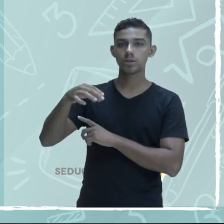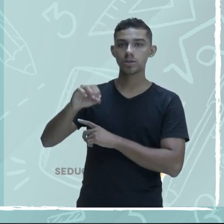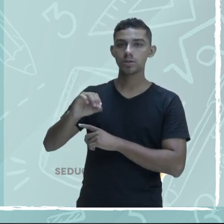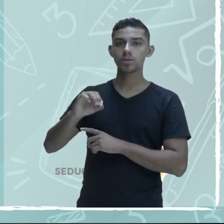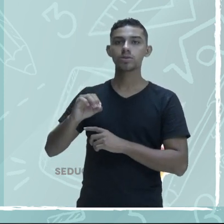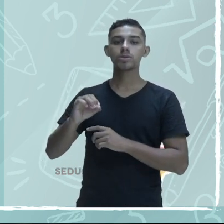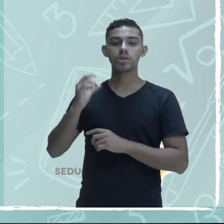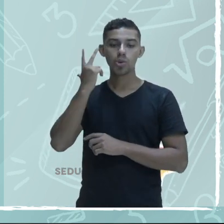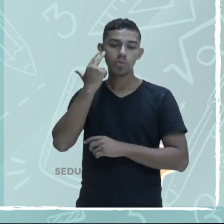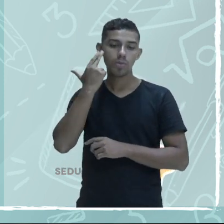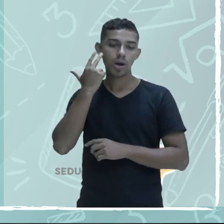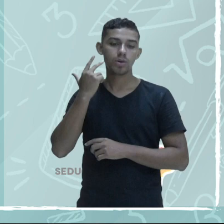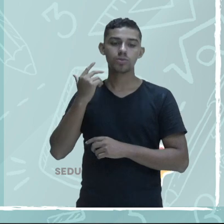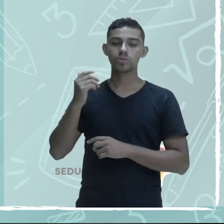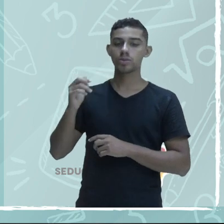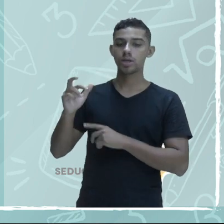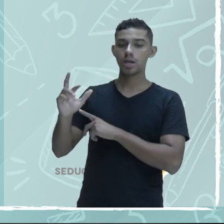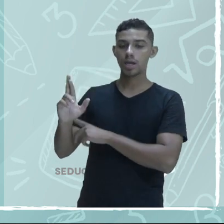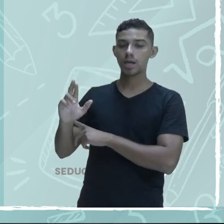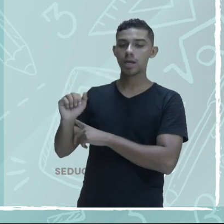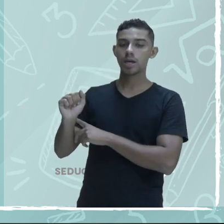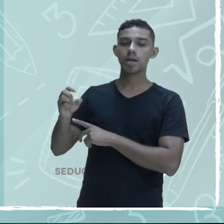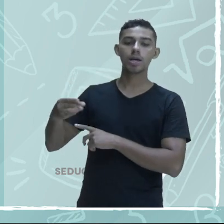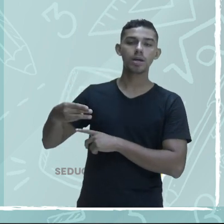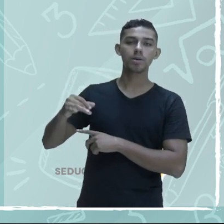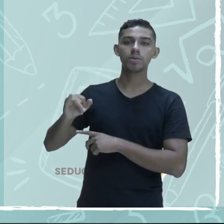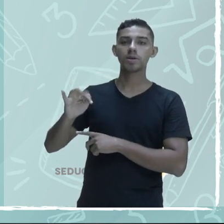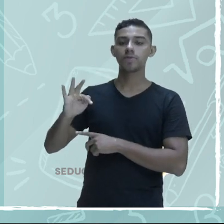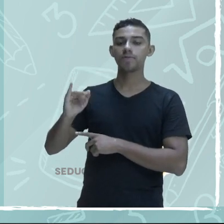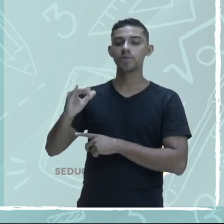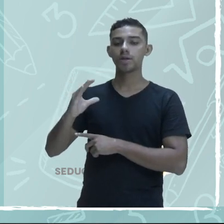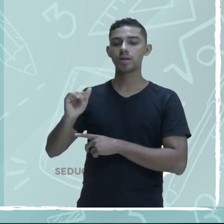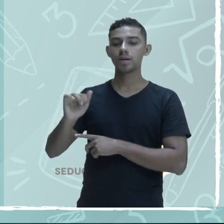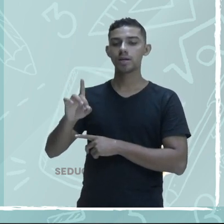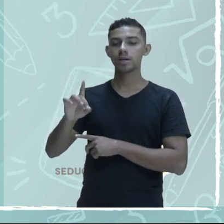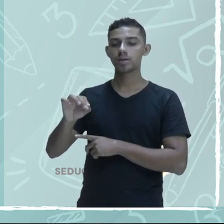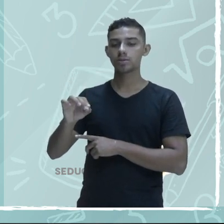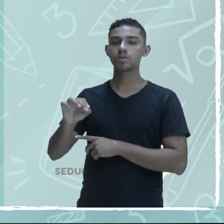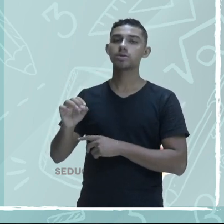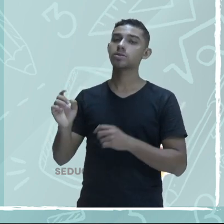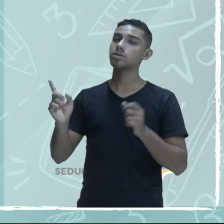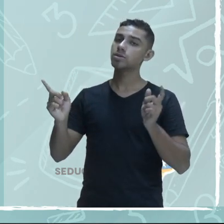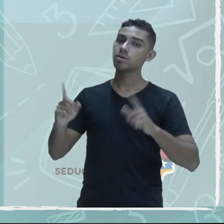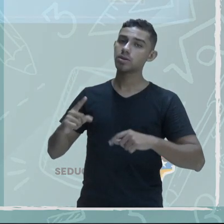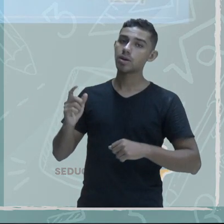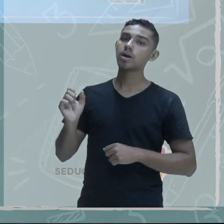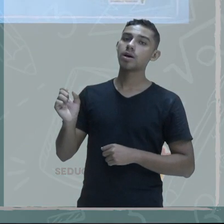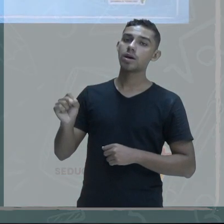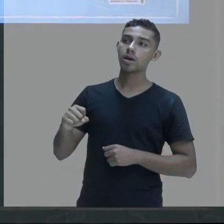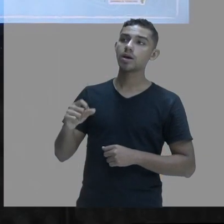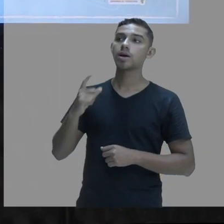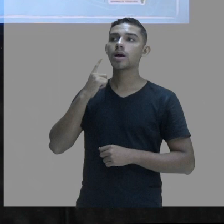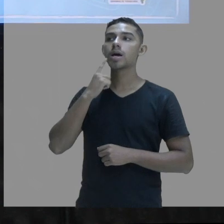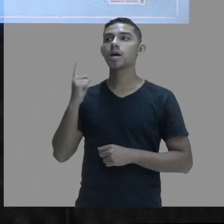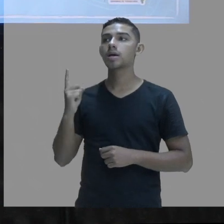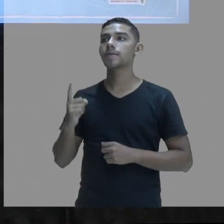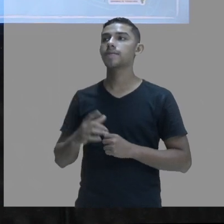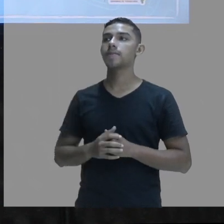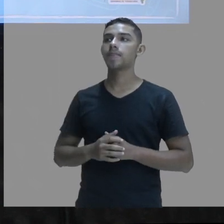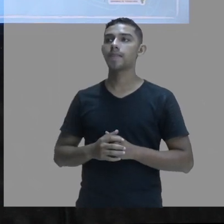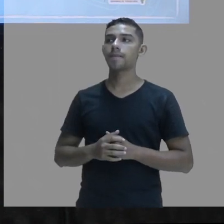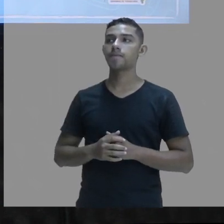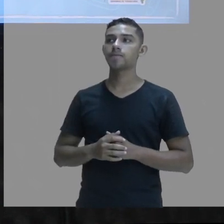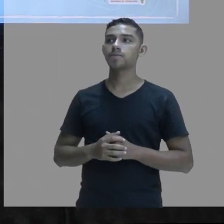ramificada. Se é um alceno não ramificado, ou seja, de cadeia normal, a IUPAC ela nos